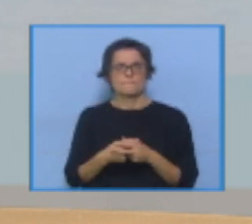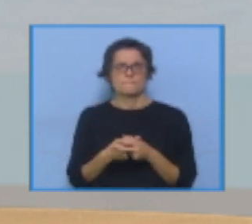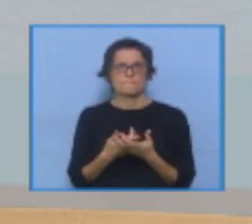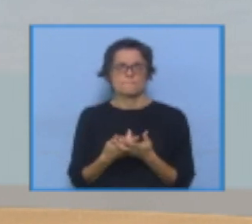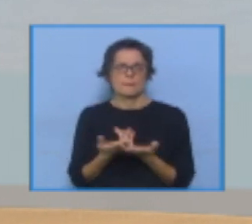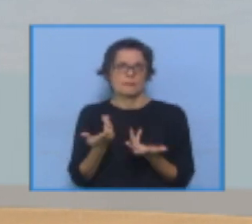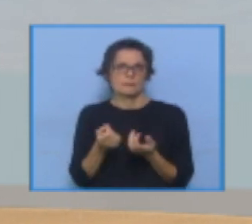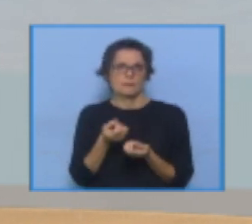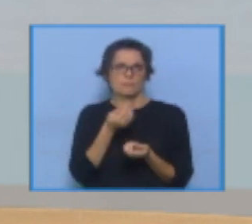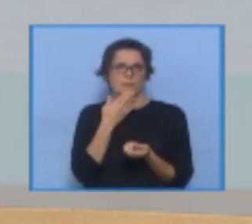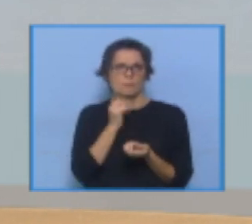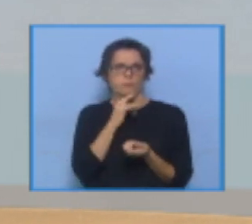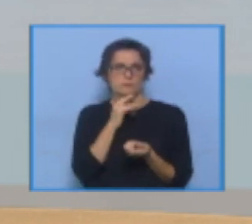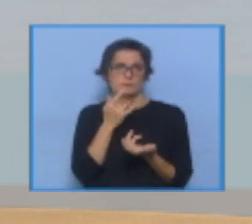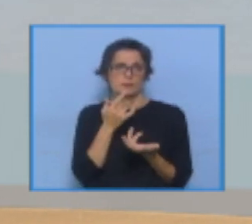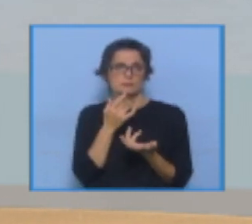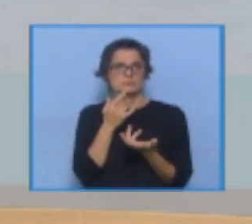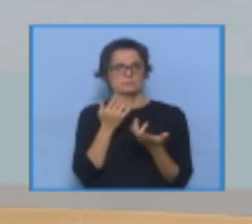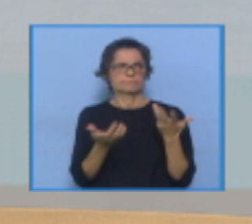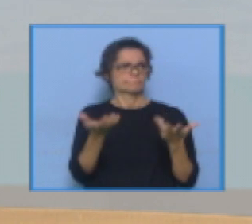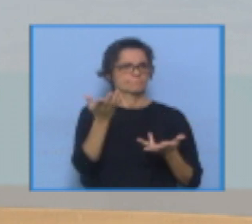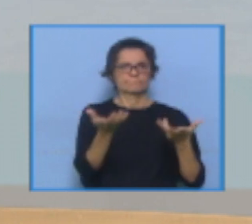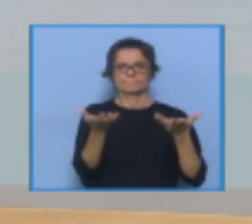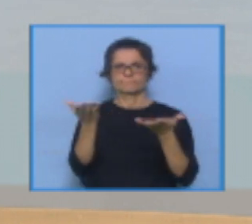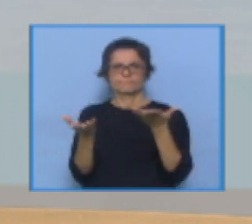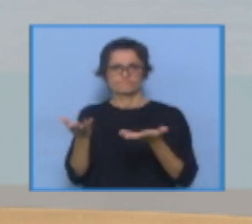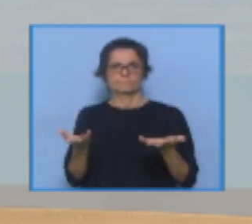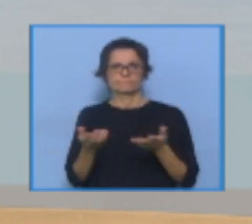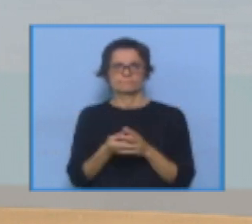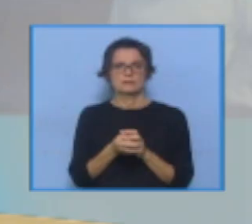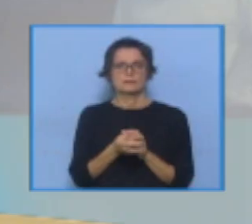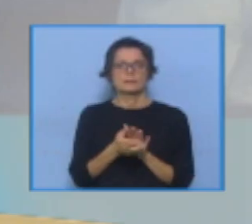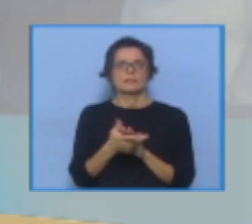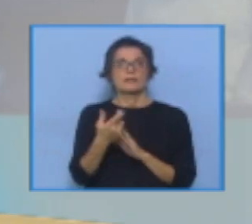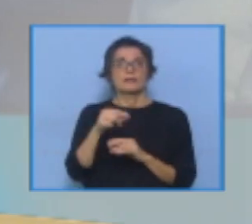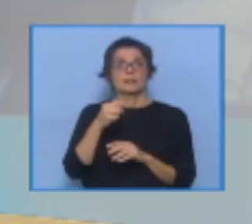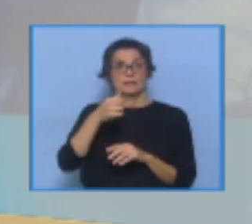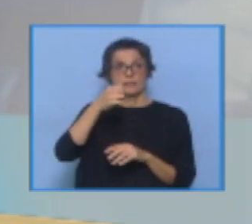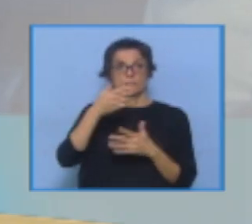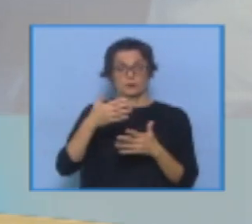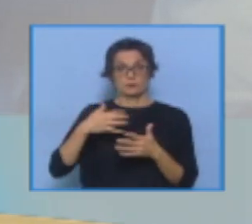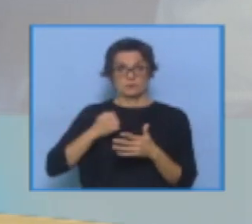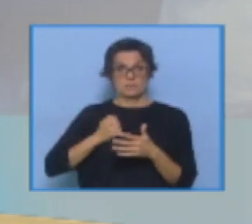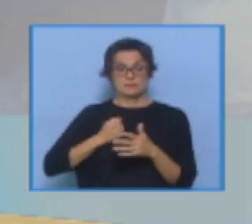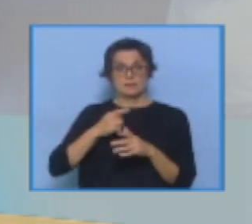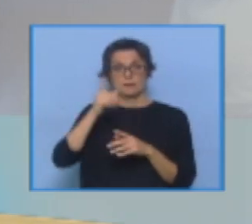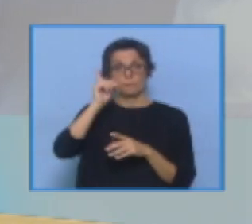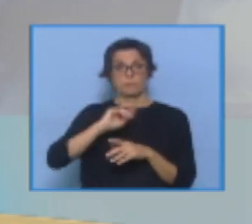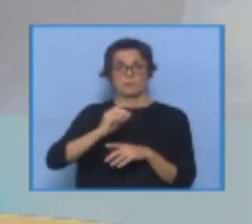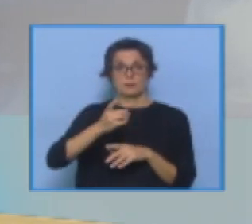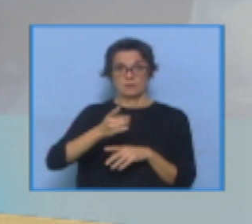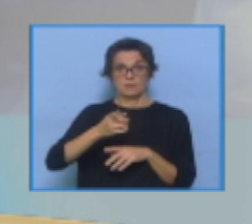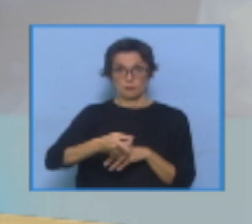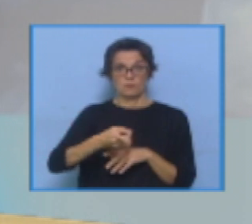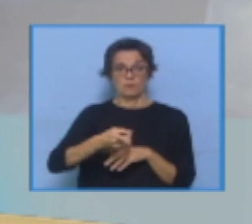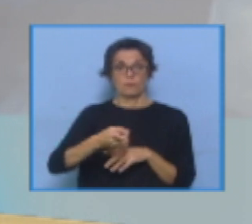no âmbito da África e de outros continentes. É já neste sábado, dia 9, no Centro